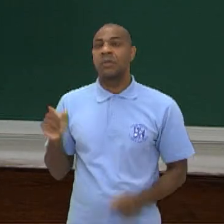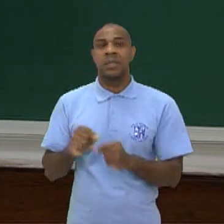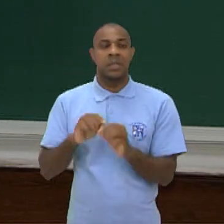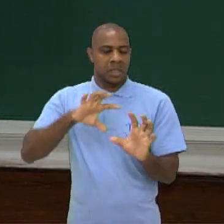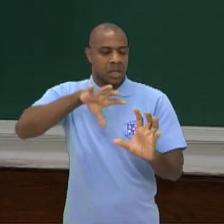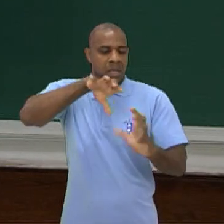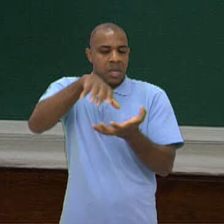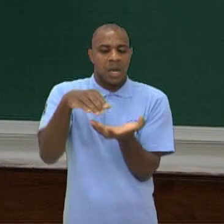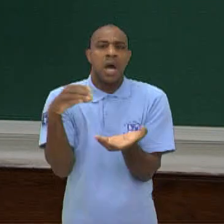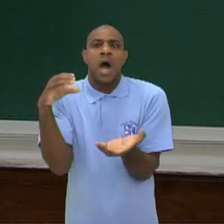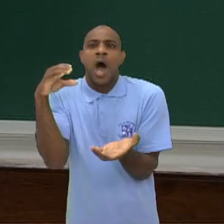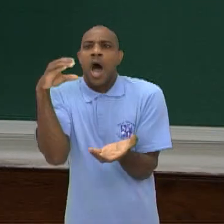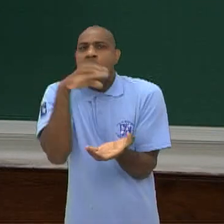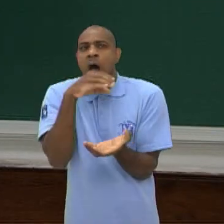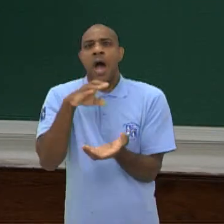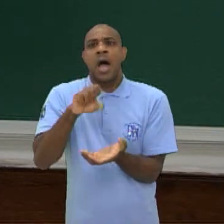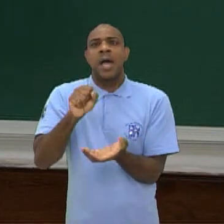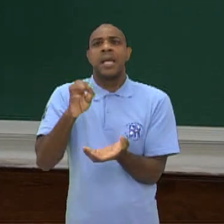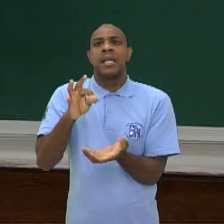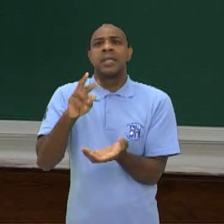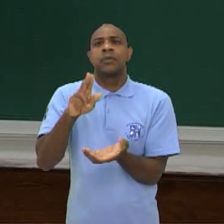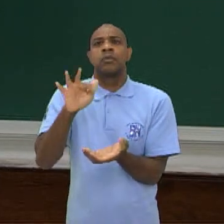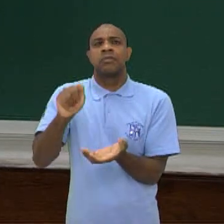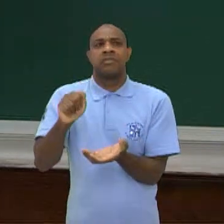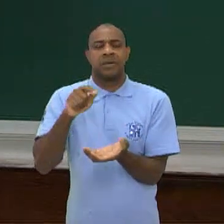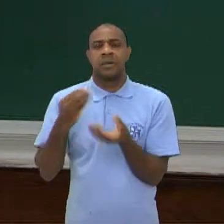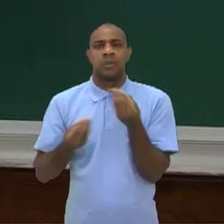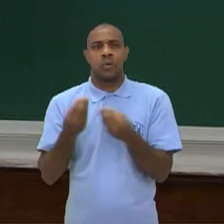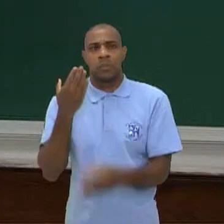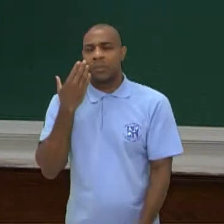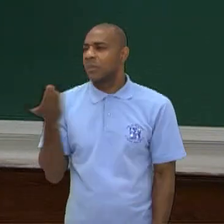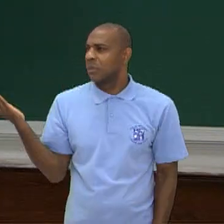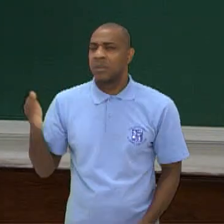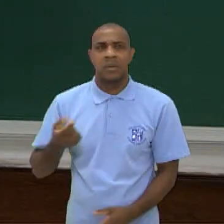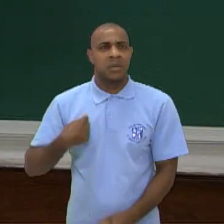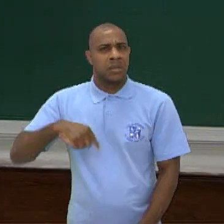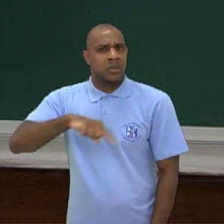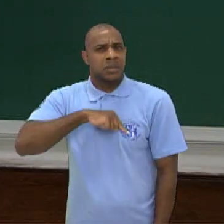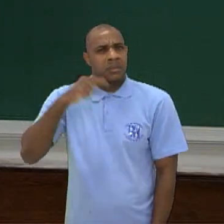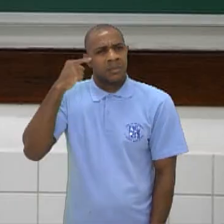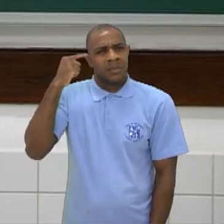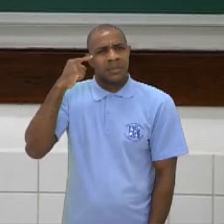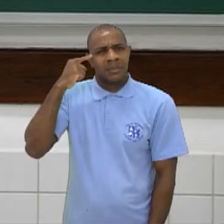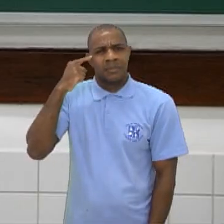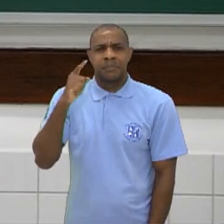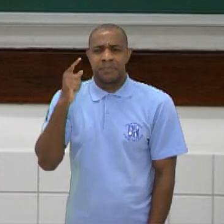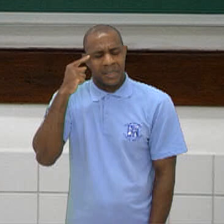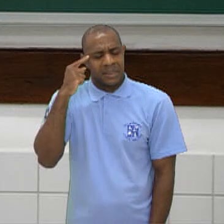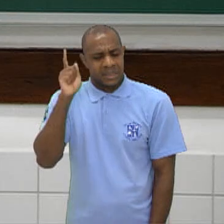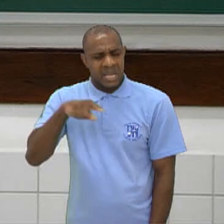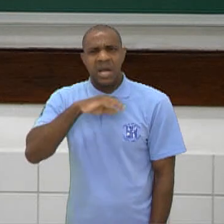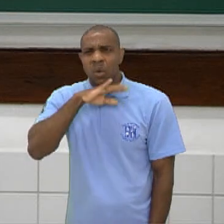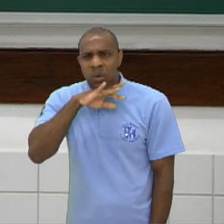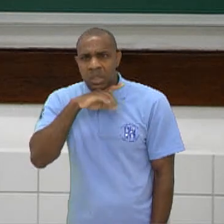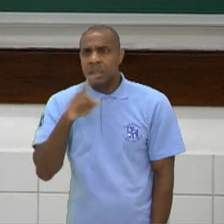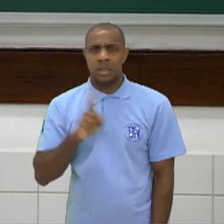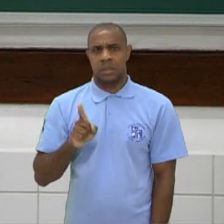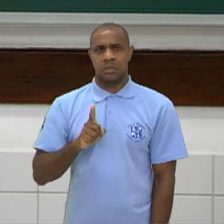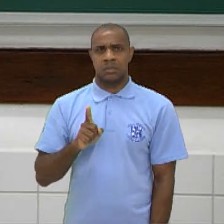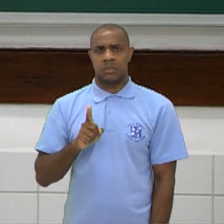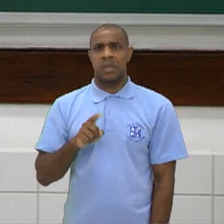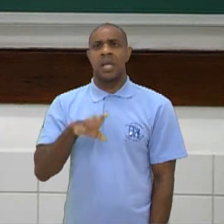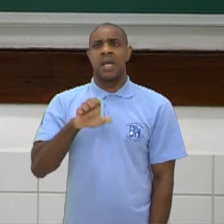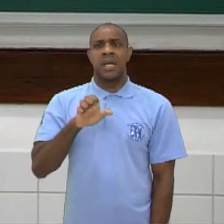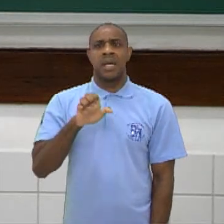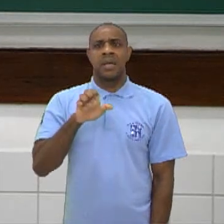que é bem importante a gente comentar nesse ciclo, né? Então, o efeito estufa, a gente pensa nele como se ele fosse uma coisa ruim, gente. Mas o efeito estufa não é uma